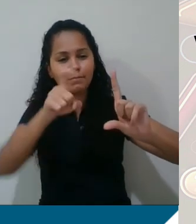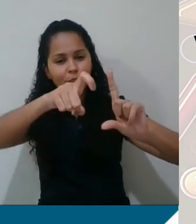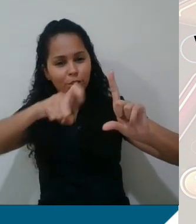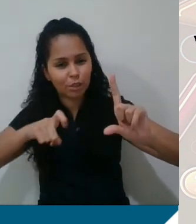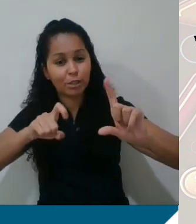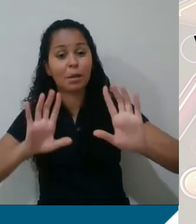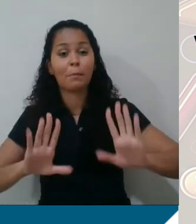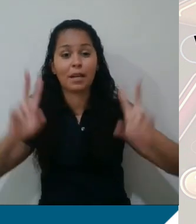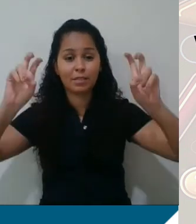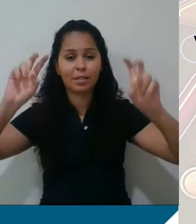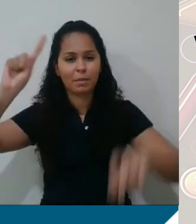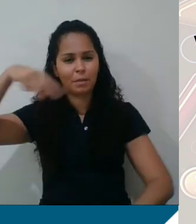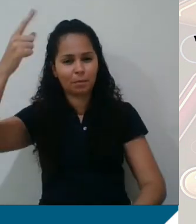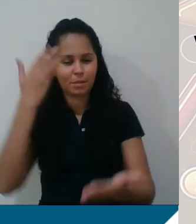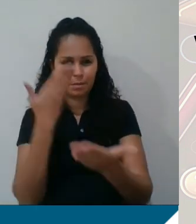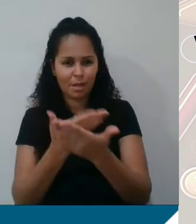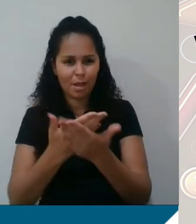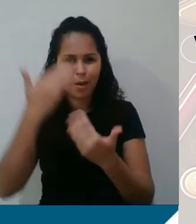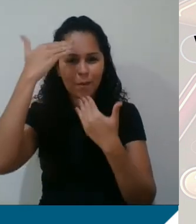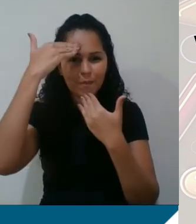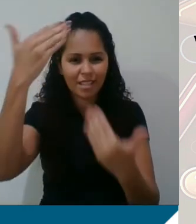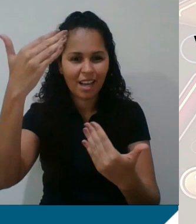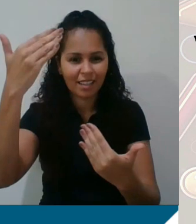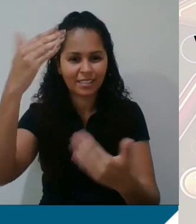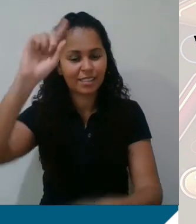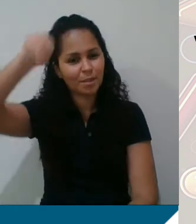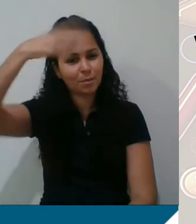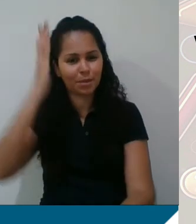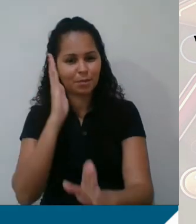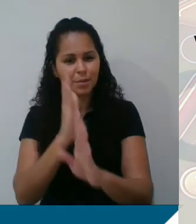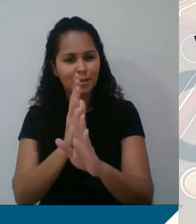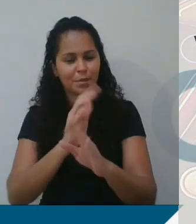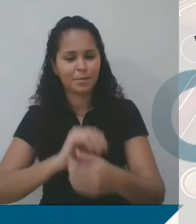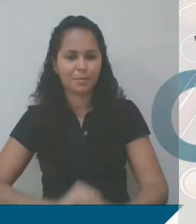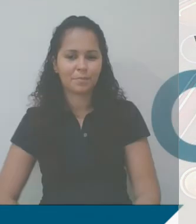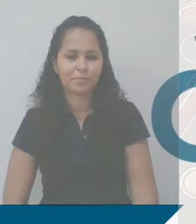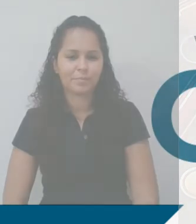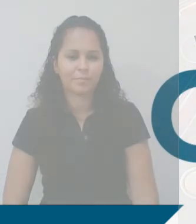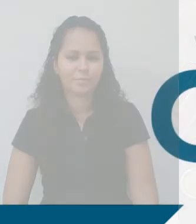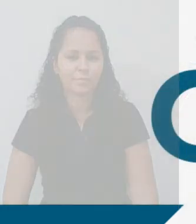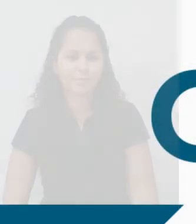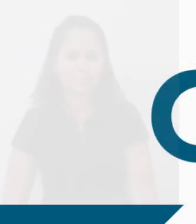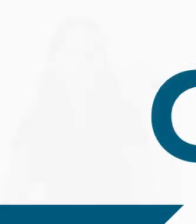logaritmos, mas é um tema para a próxima aula. Então, muito obrigado por ter chegado até aqui e nos vemos na próxima.